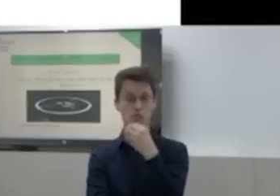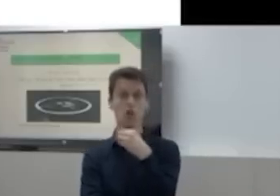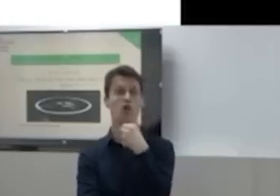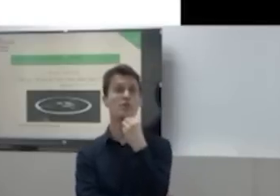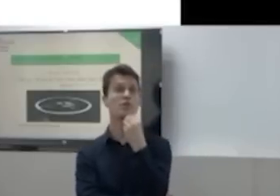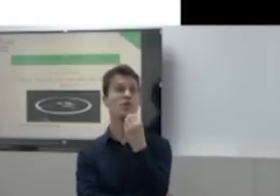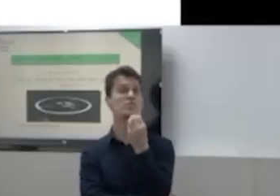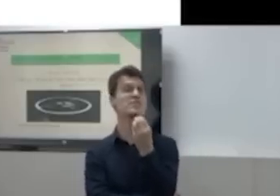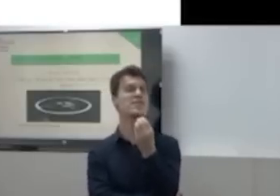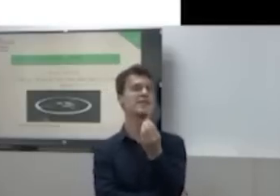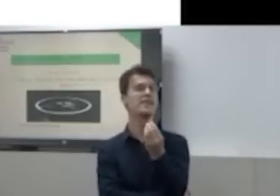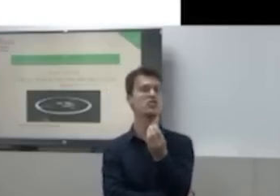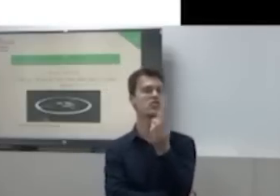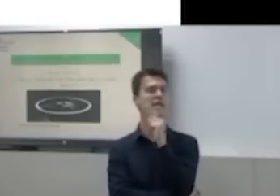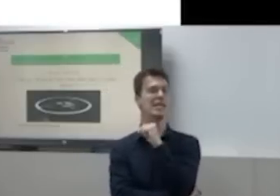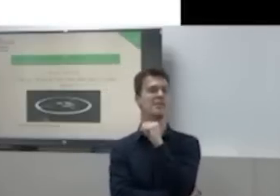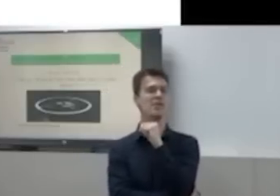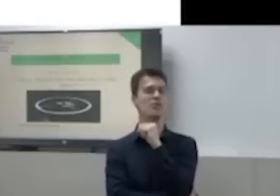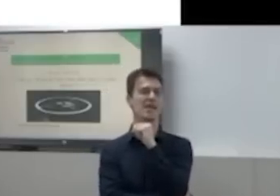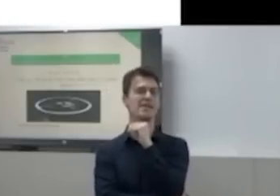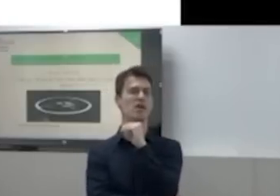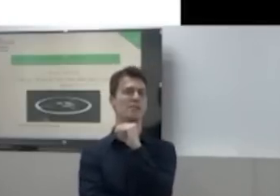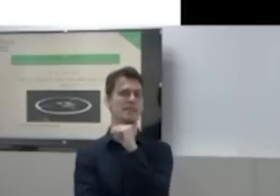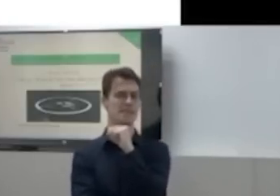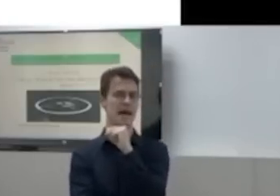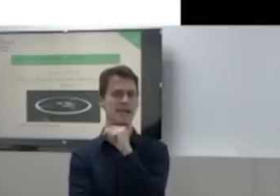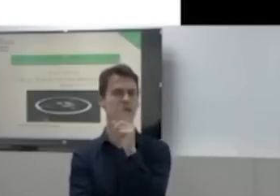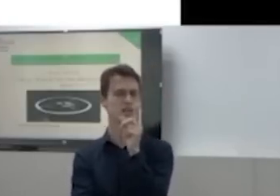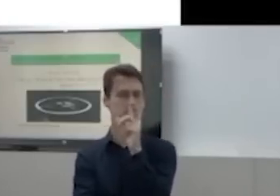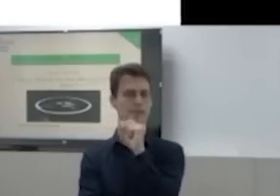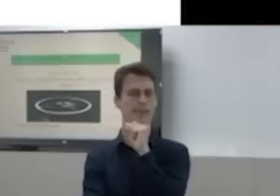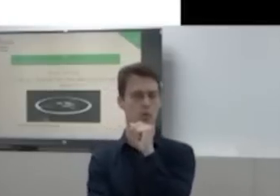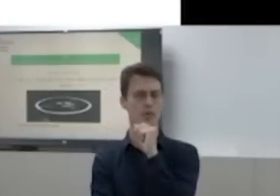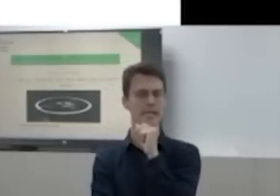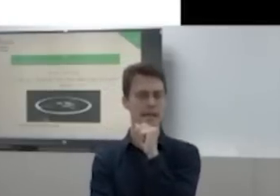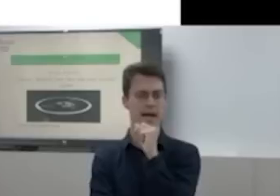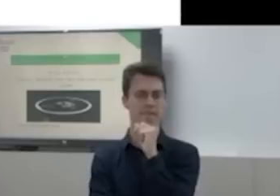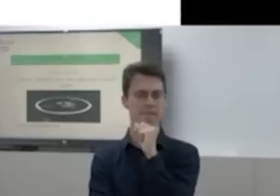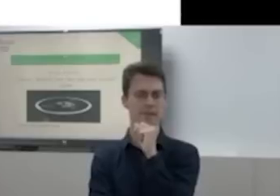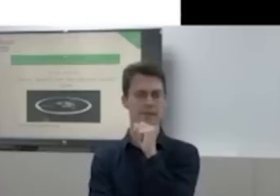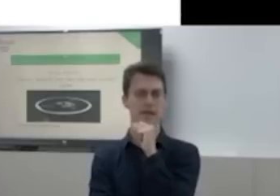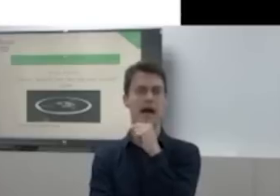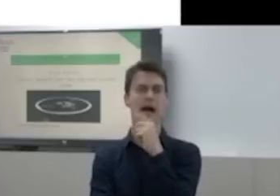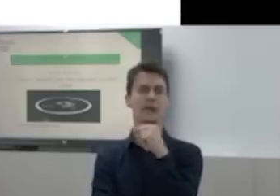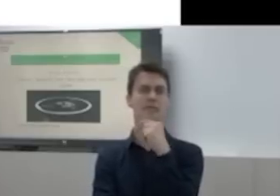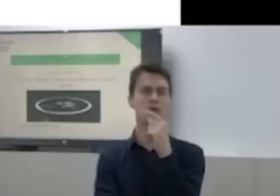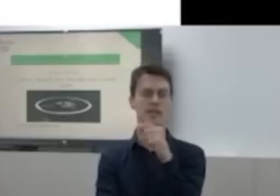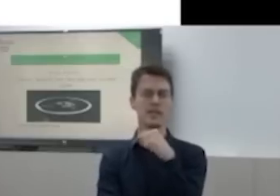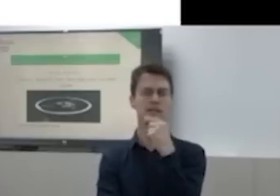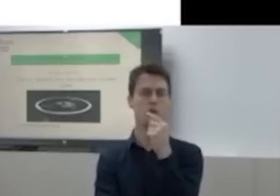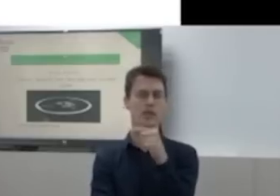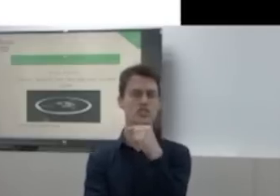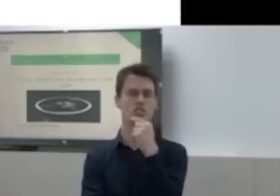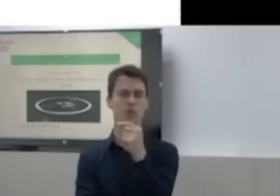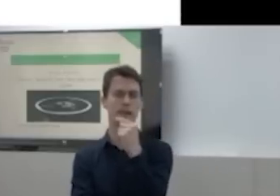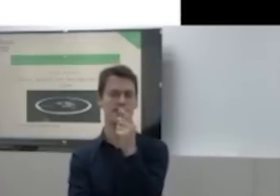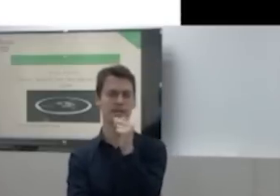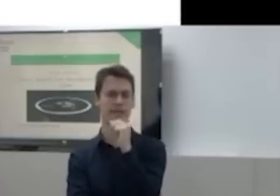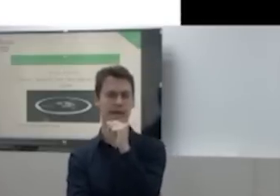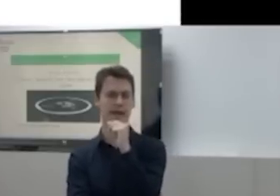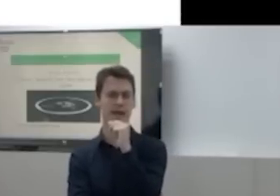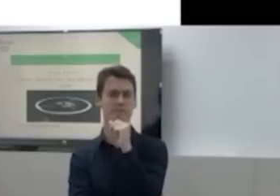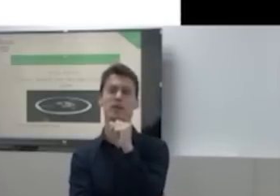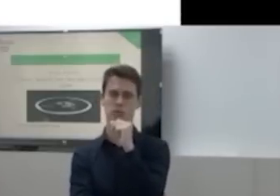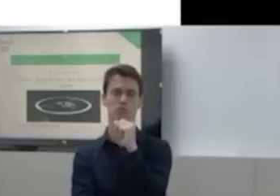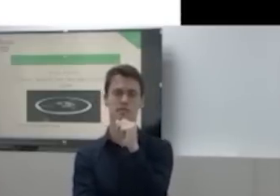pessoas colocam informações na internet. Lembra que eu falei na aula passada sobre teoria? Ah, teoria da origem